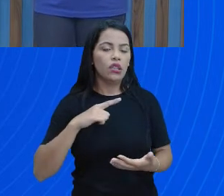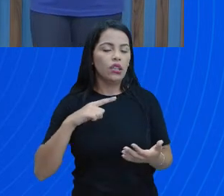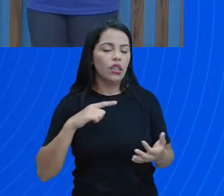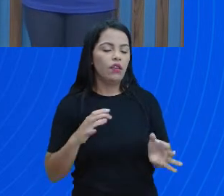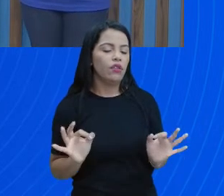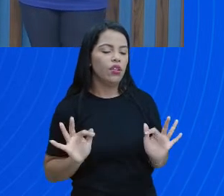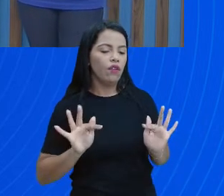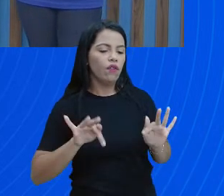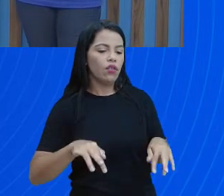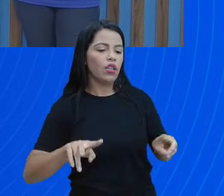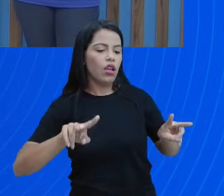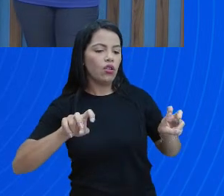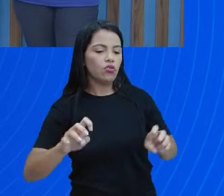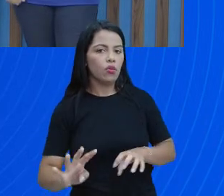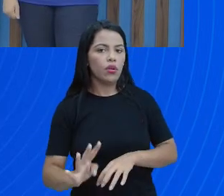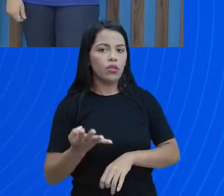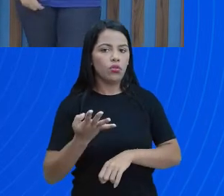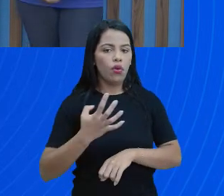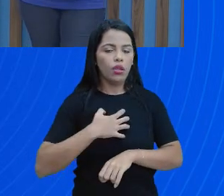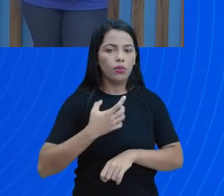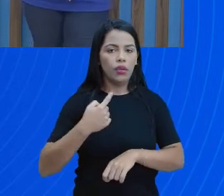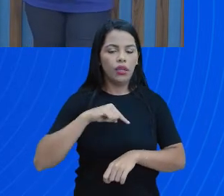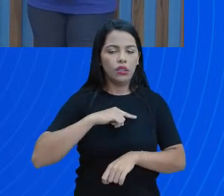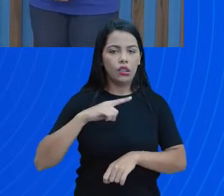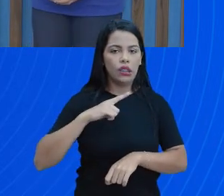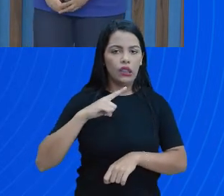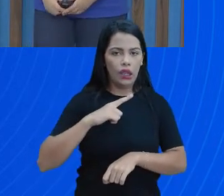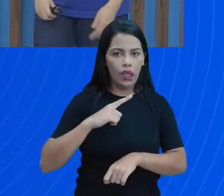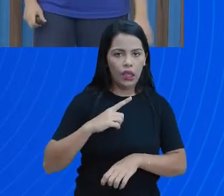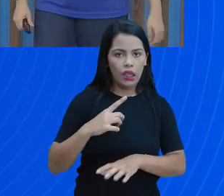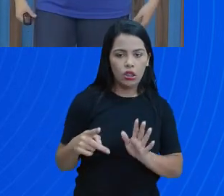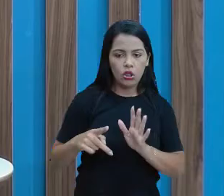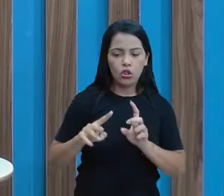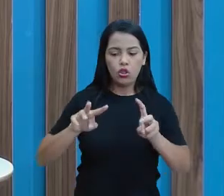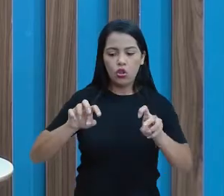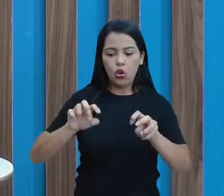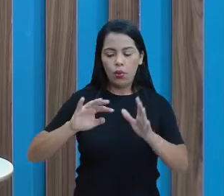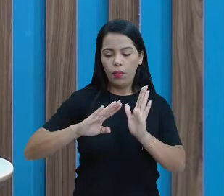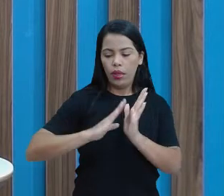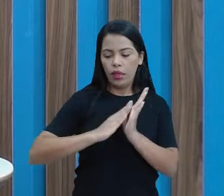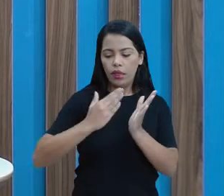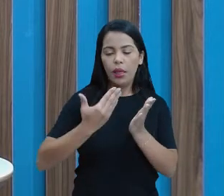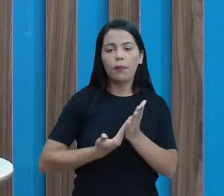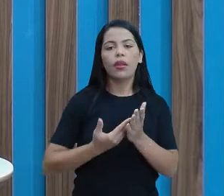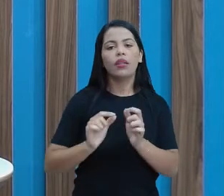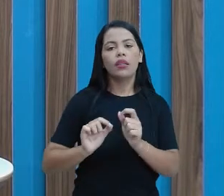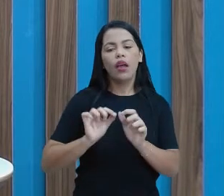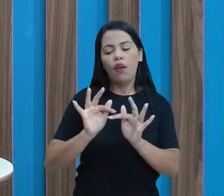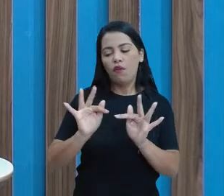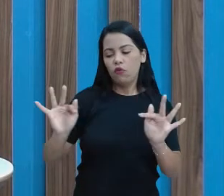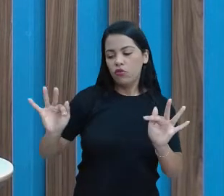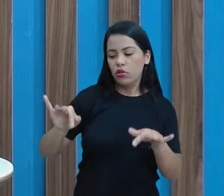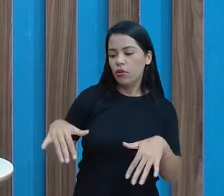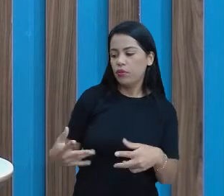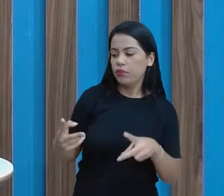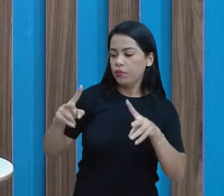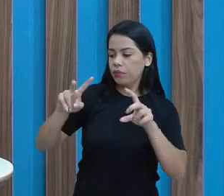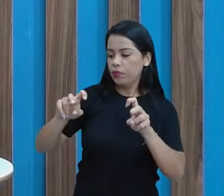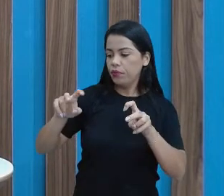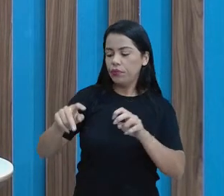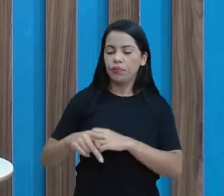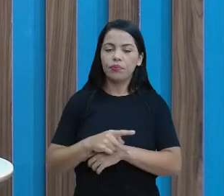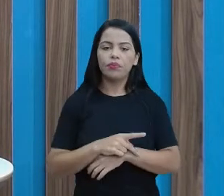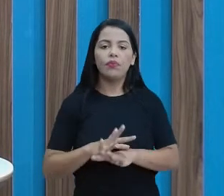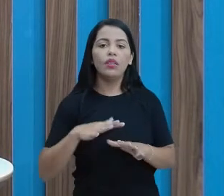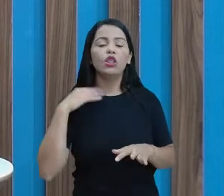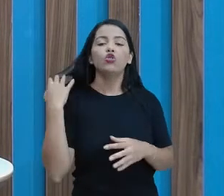conclusão, sobre essas 4 maneiras de interpretar uma função. Diga lá, professor. Bom, pessoal, sobre essas maneiras aí de